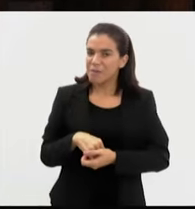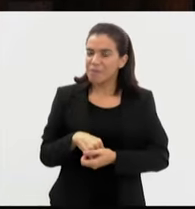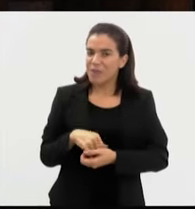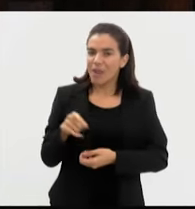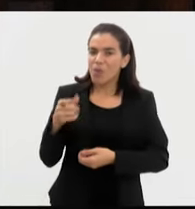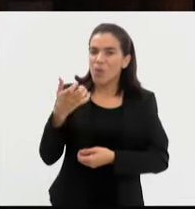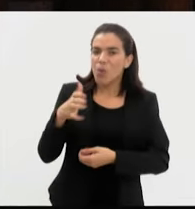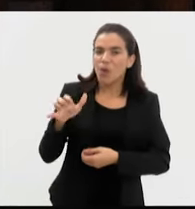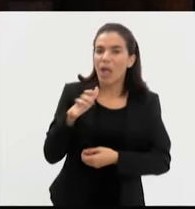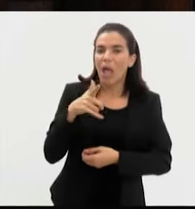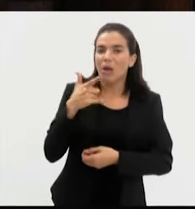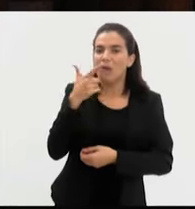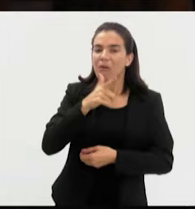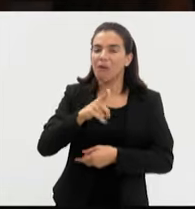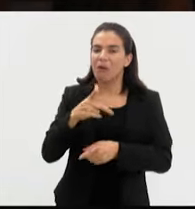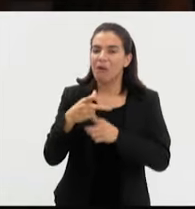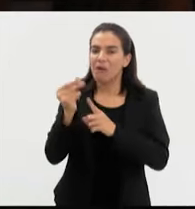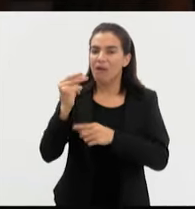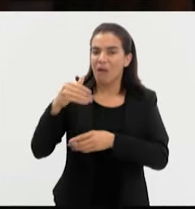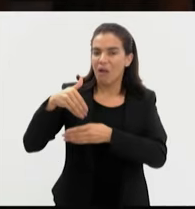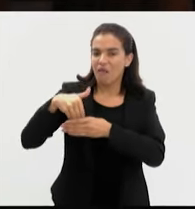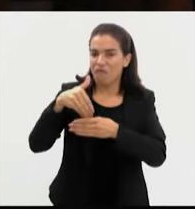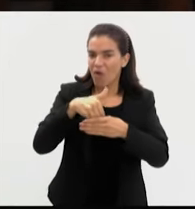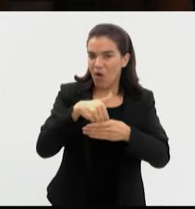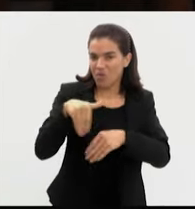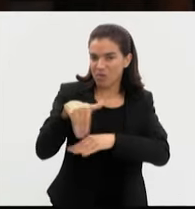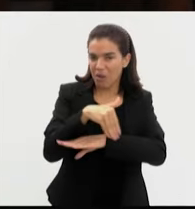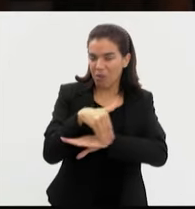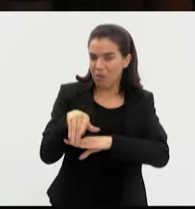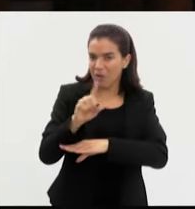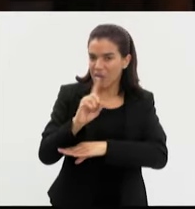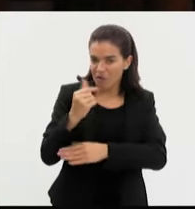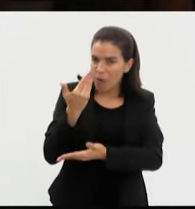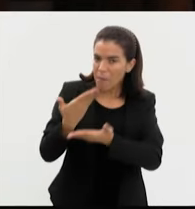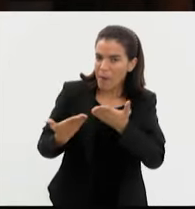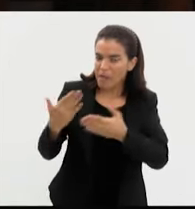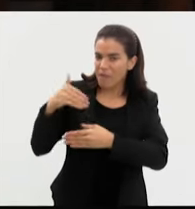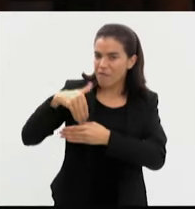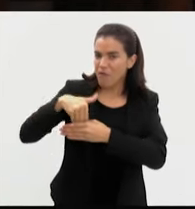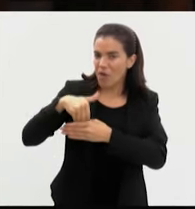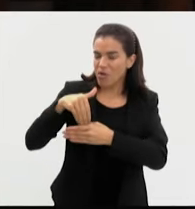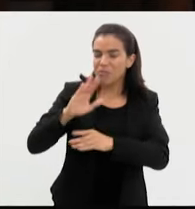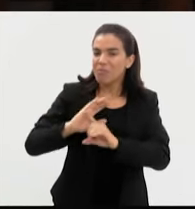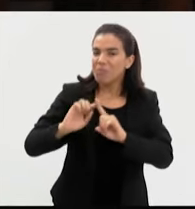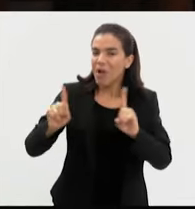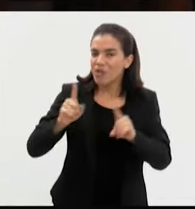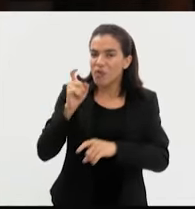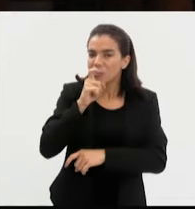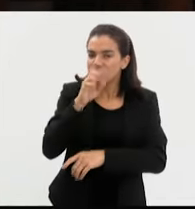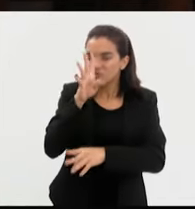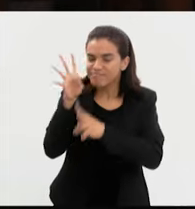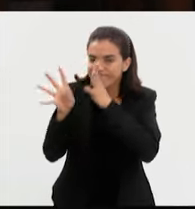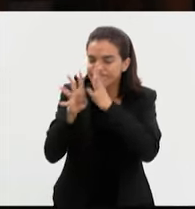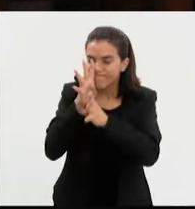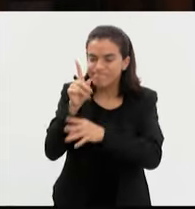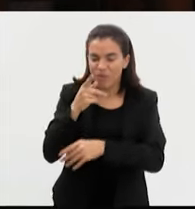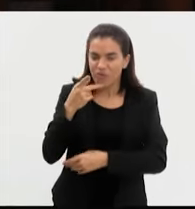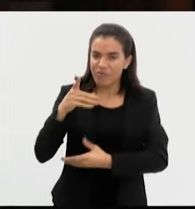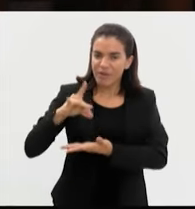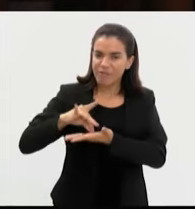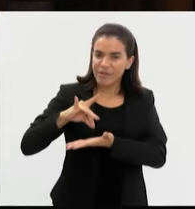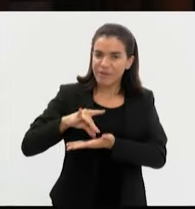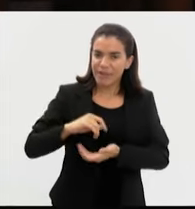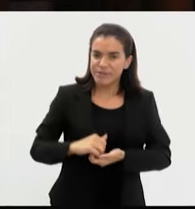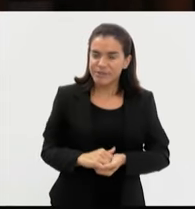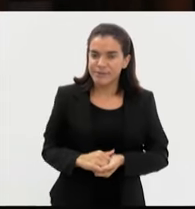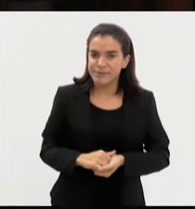benefici e eu não vou fazer isso Dino eu vou perder o voto da Tropa mas não vou mentir pra minha tropa eu vou falar a